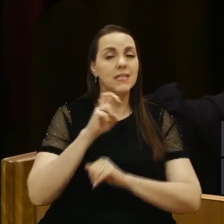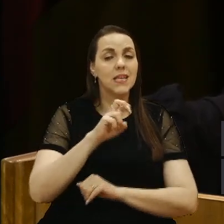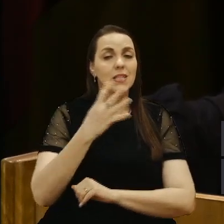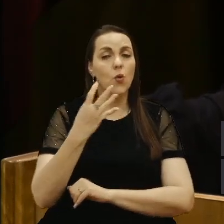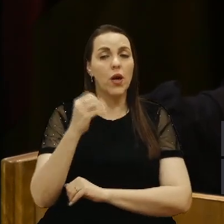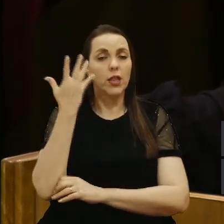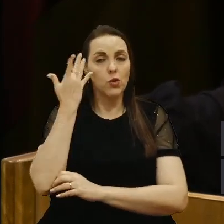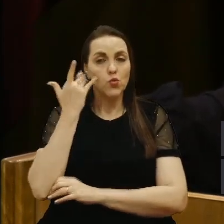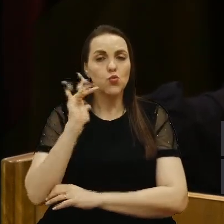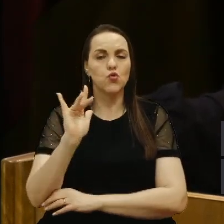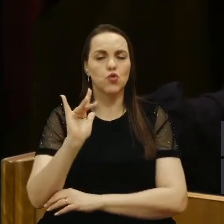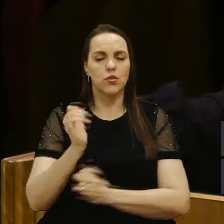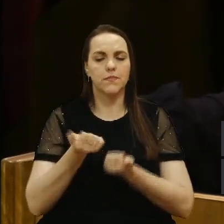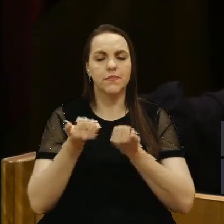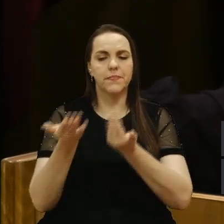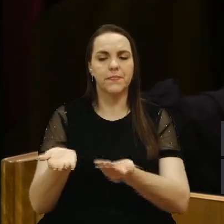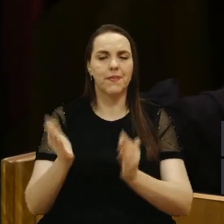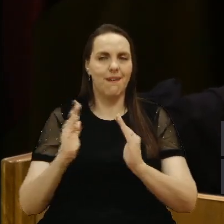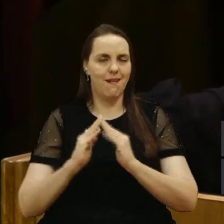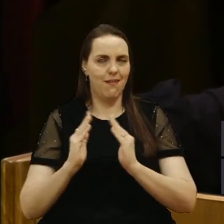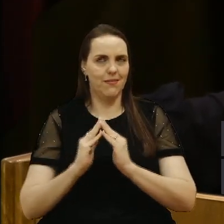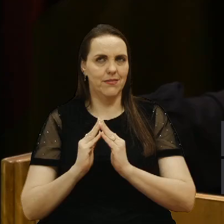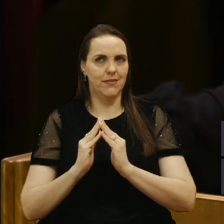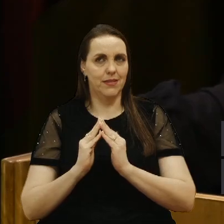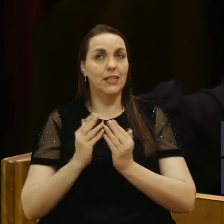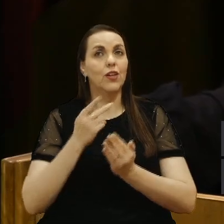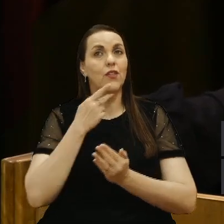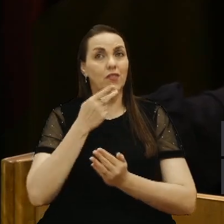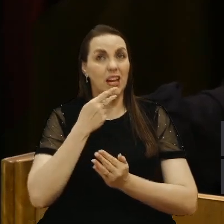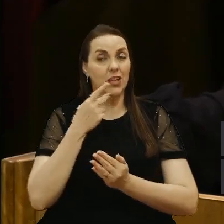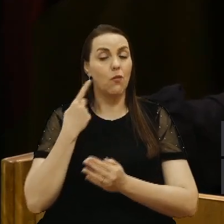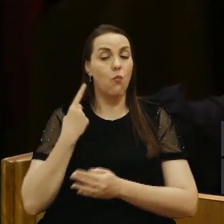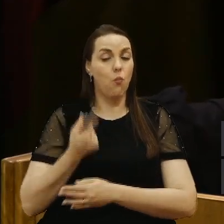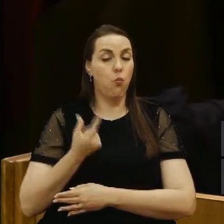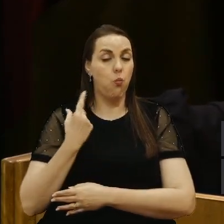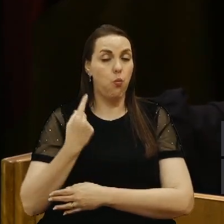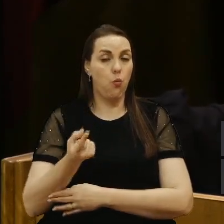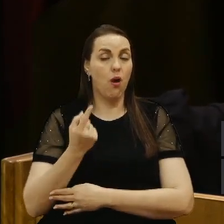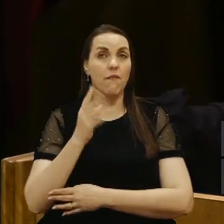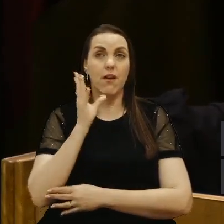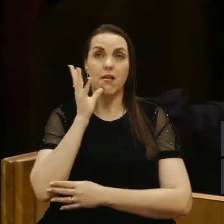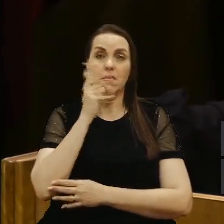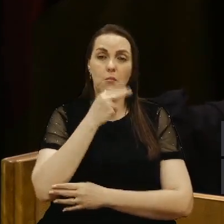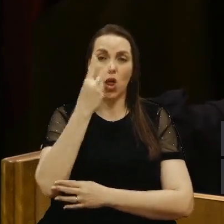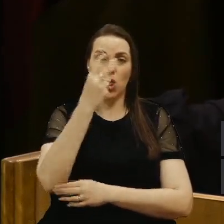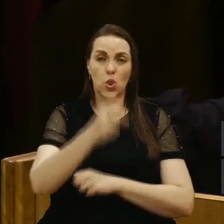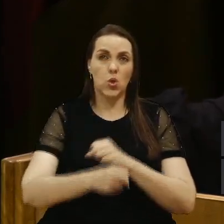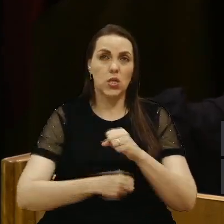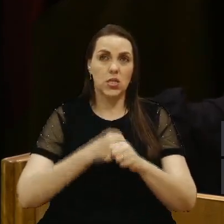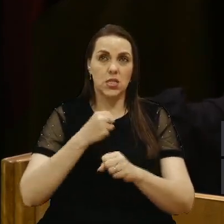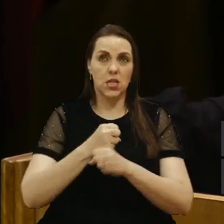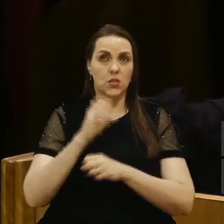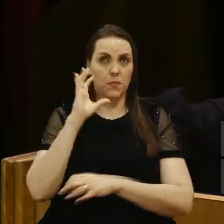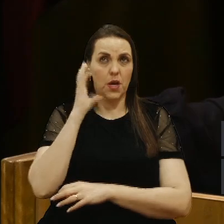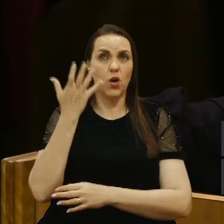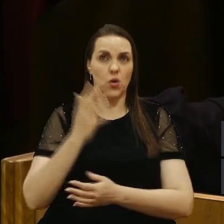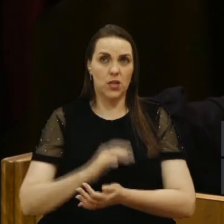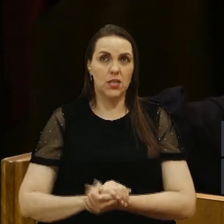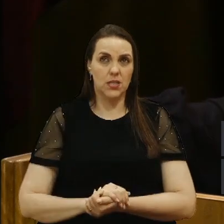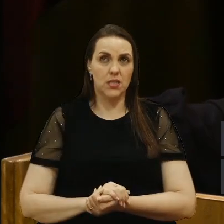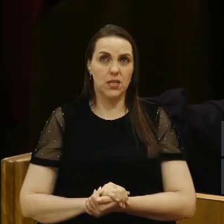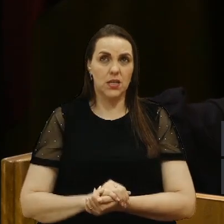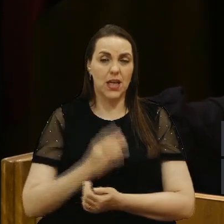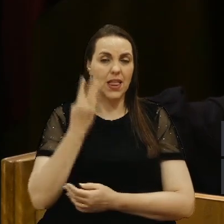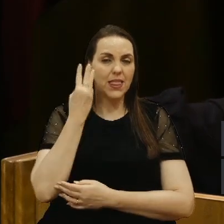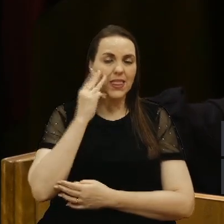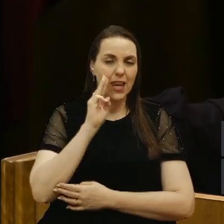das casas. Então, aqui a gente está falando de uma coisa que vai demorar praticamente 2 anos para acontecer. Uma coisa que daqui a